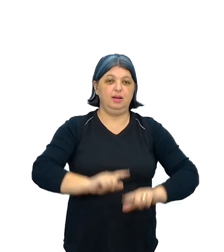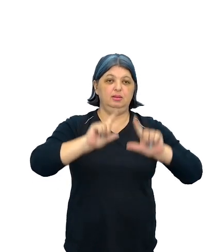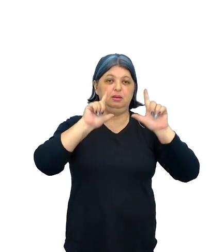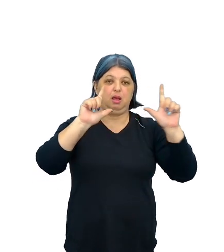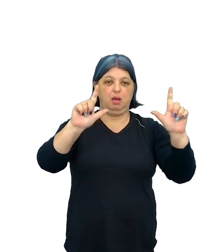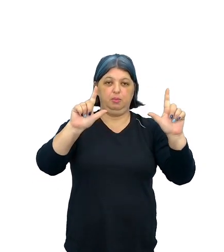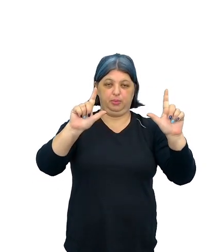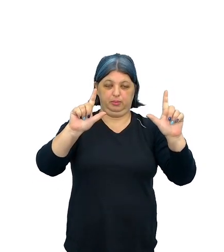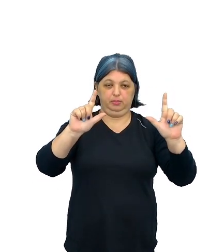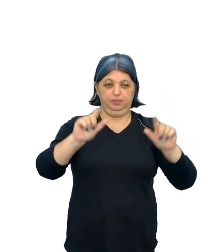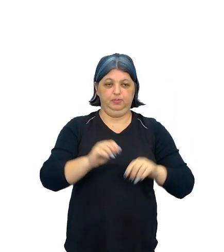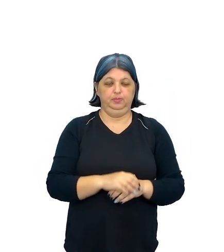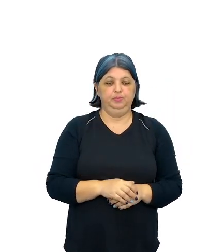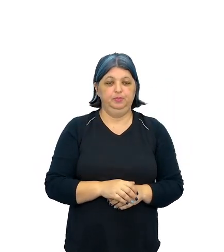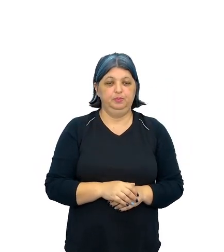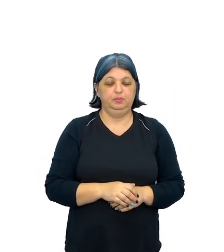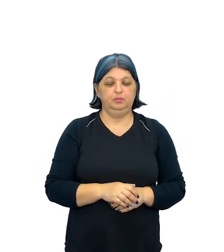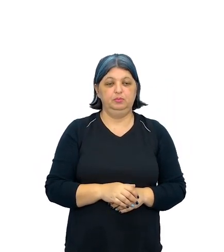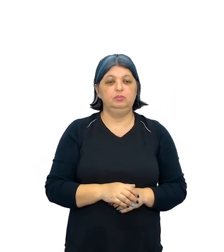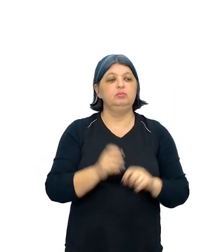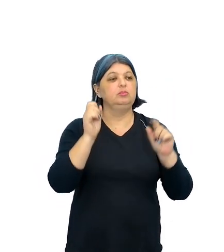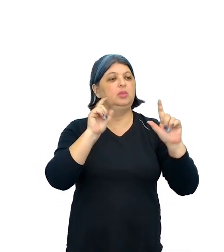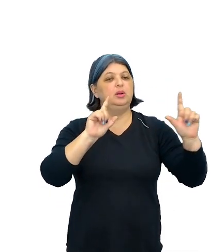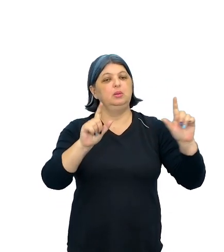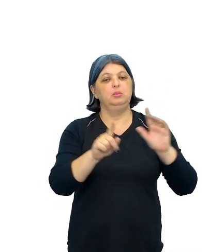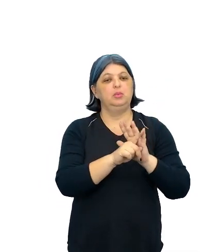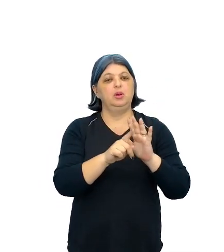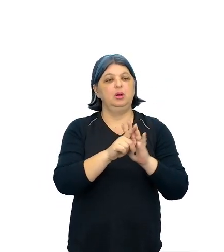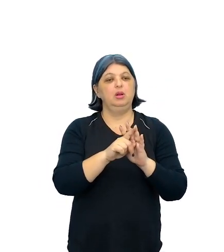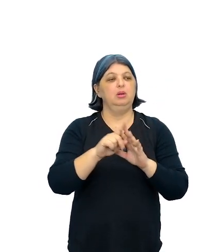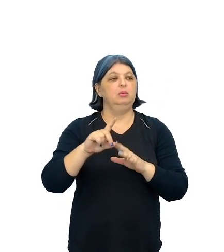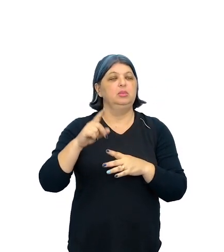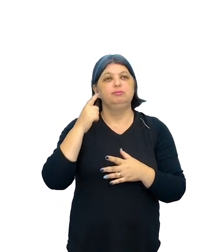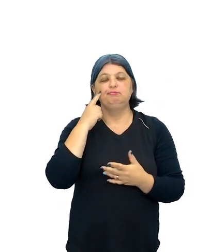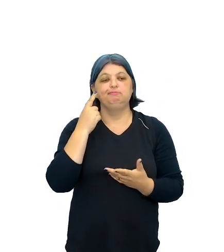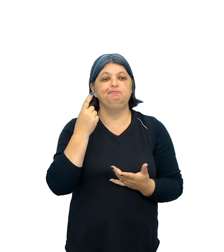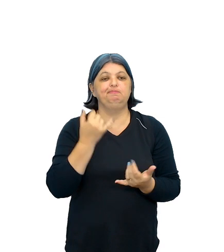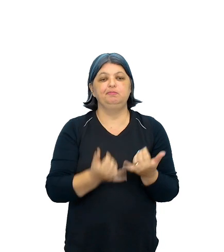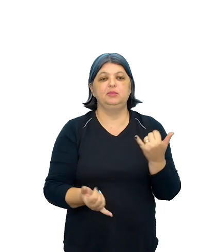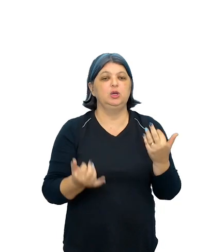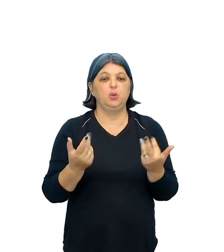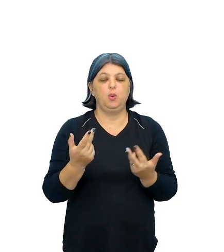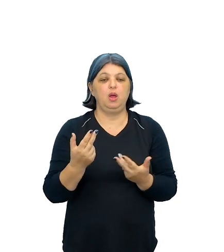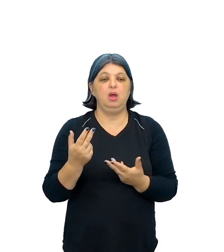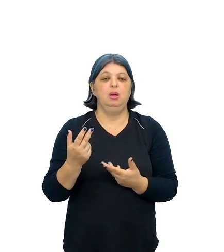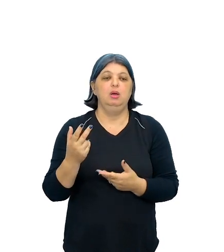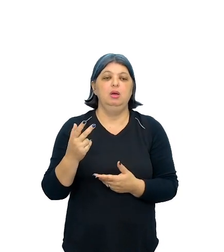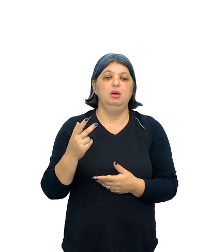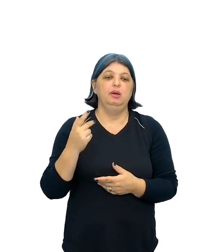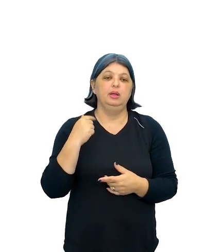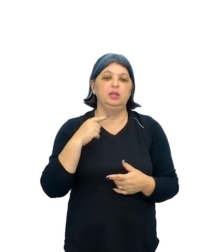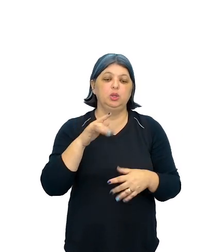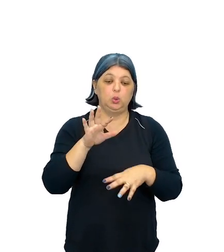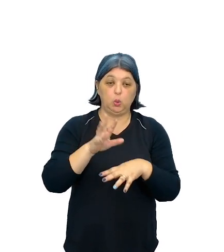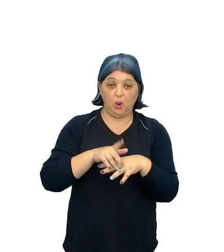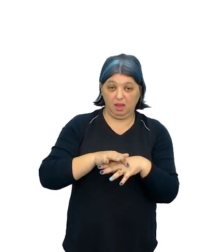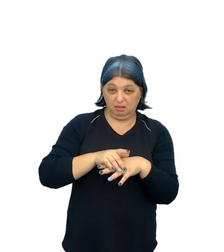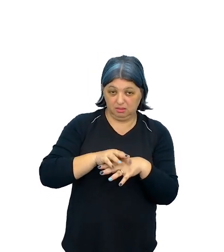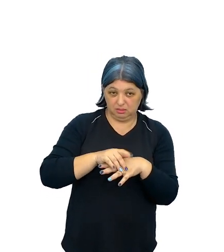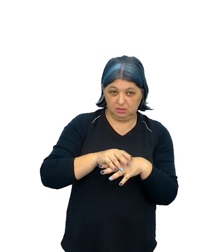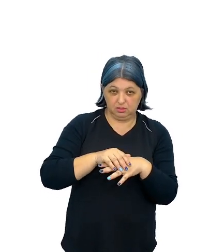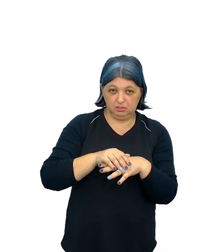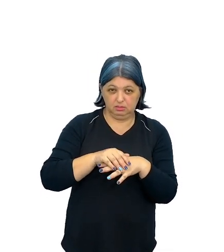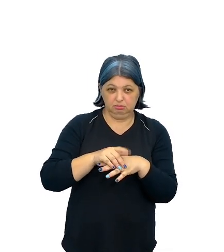esse cartaz envolve situações climáticas. Seria como se orientasse as doenças, né, para